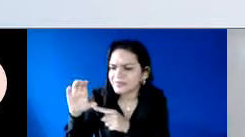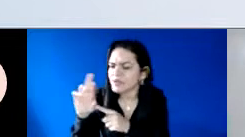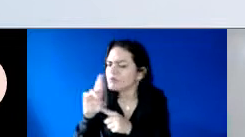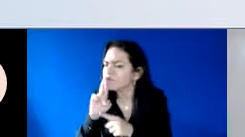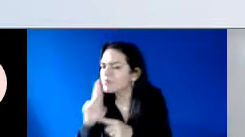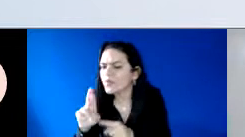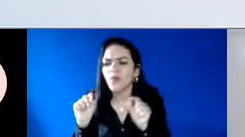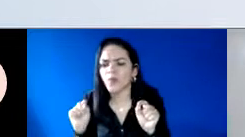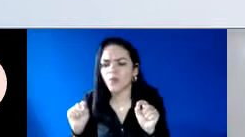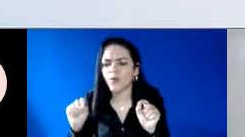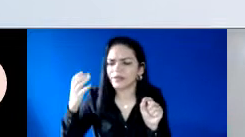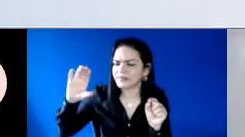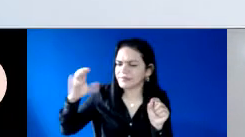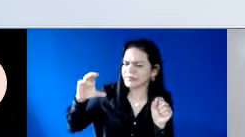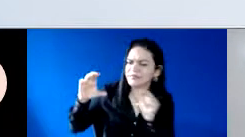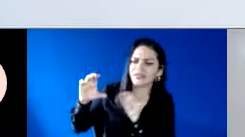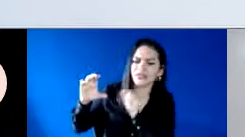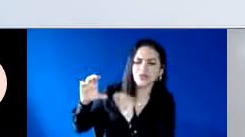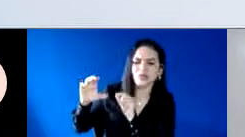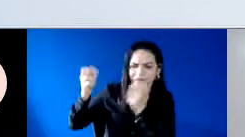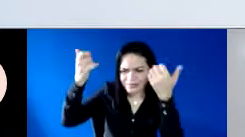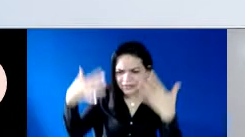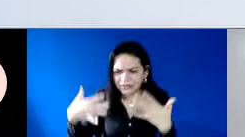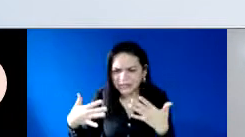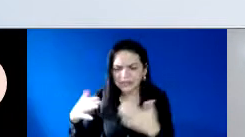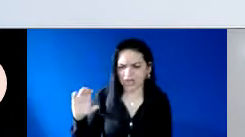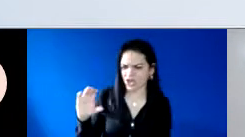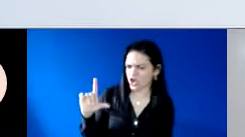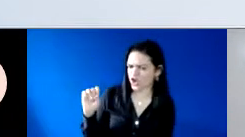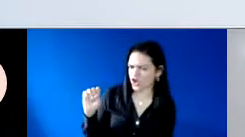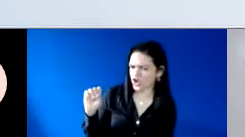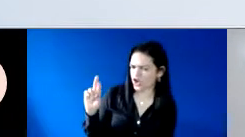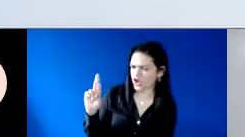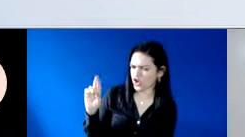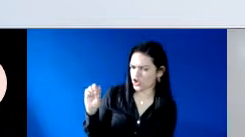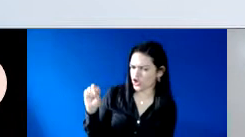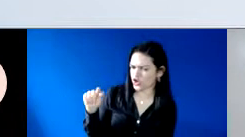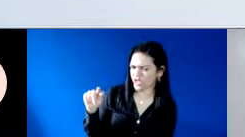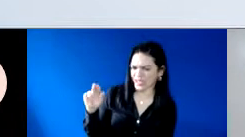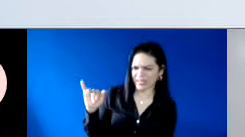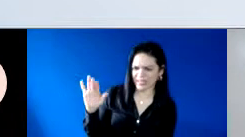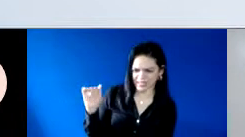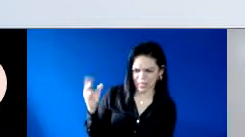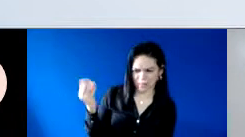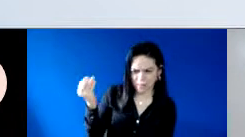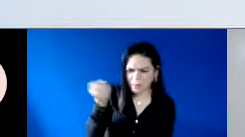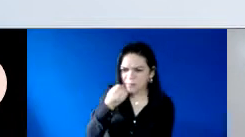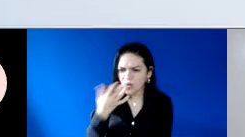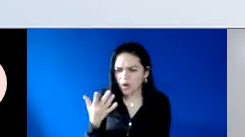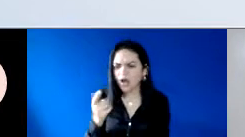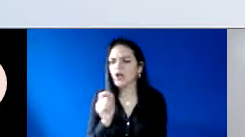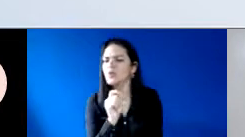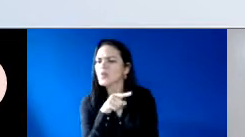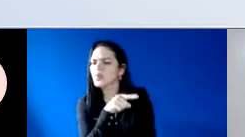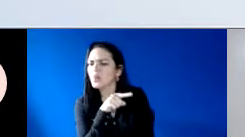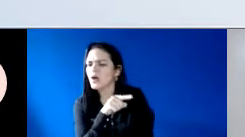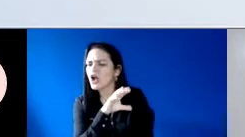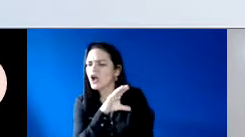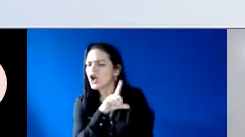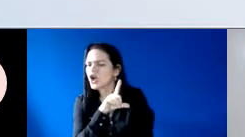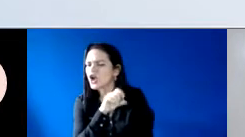ciência é essa que dá conta de dizer que a cloroquina é muito boa? E que ciência é essa que dá conta de dizer que a cloroquina não serve para